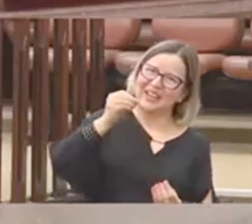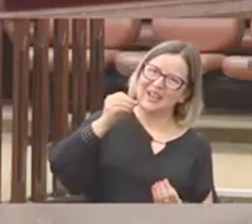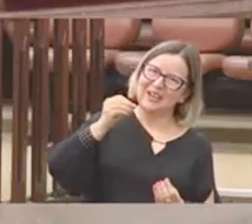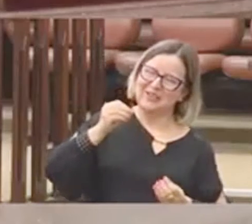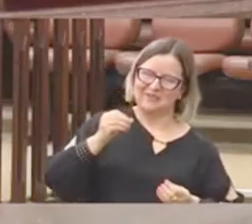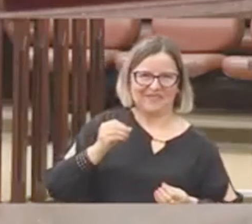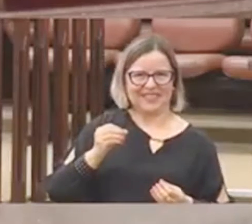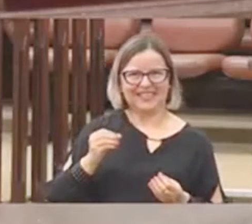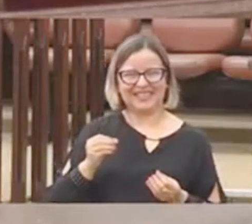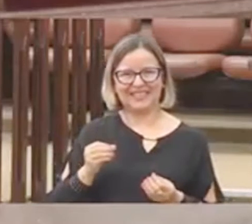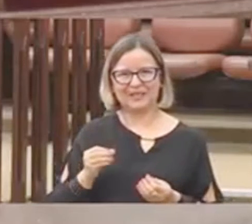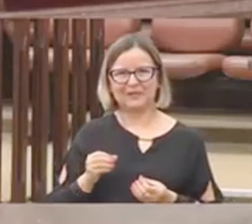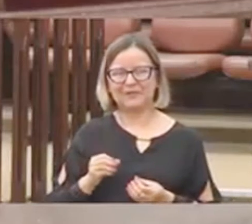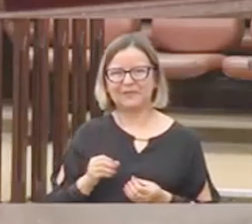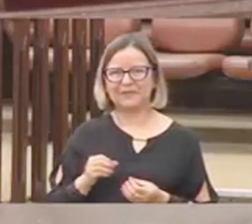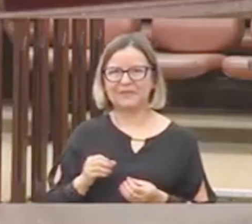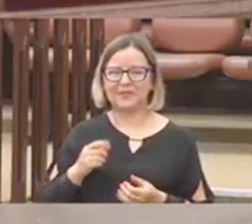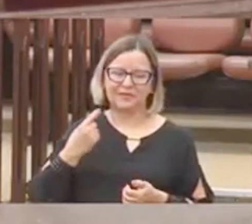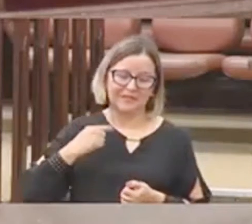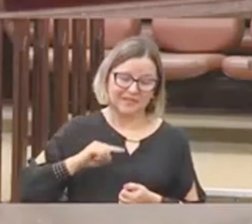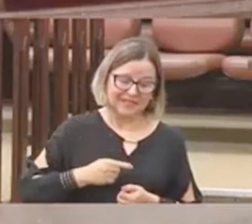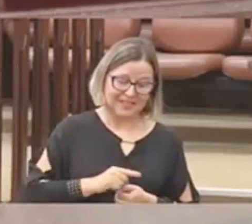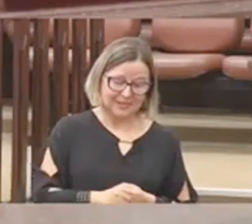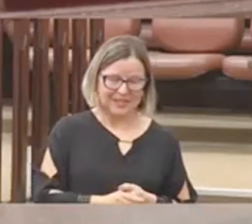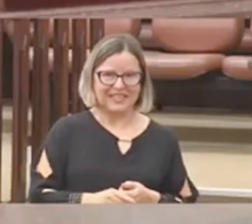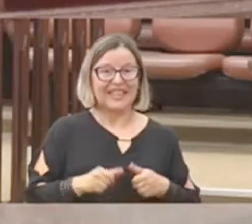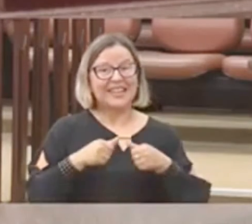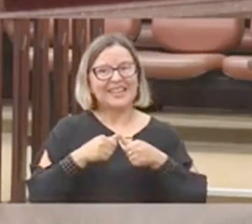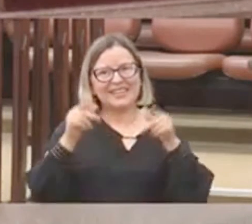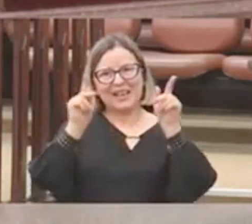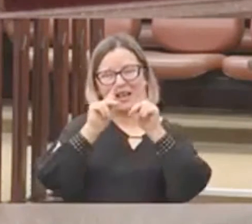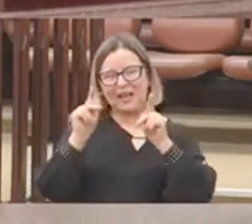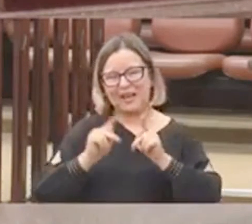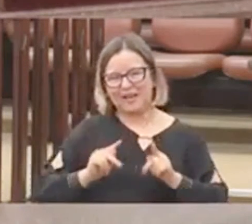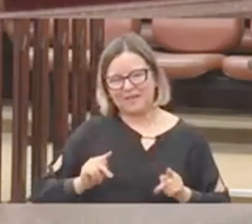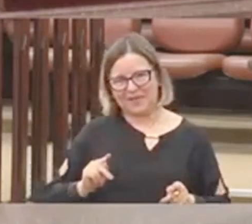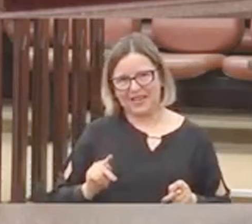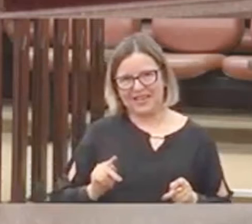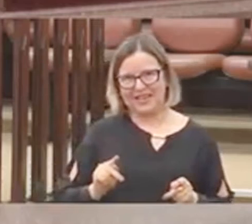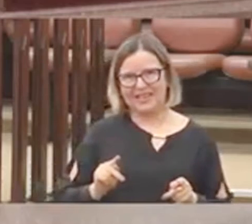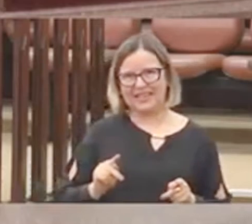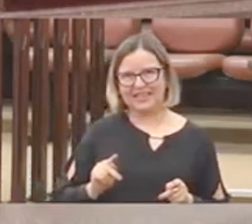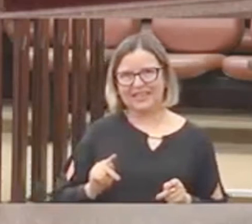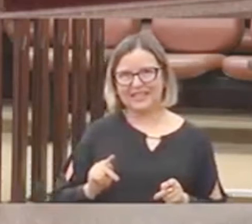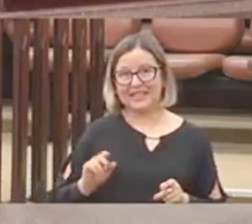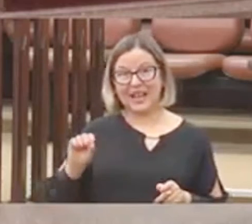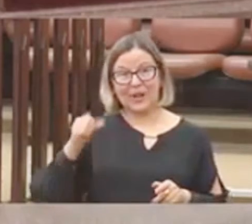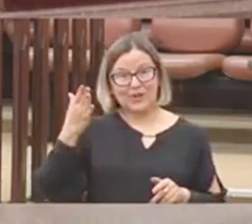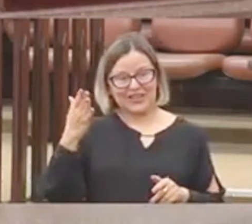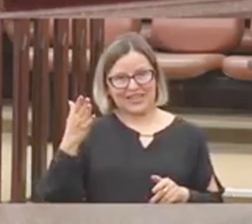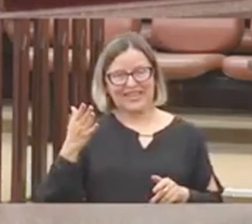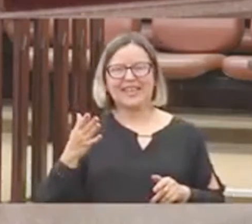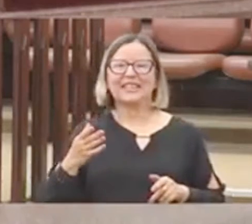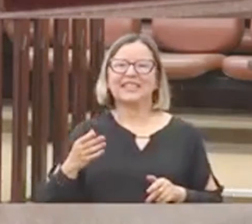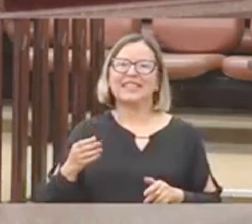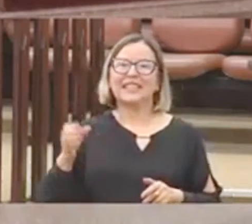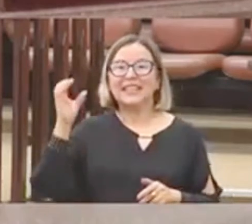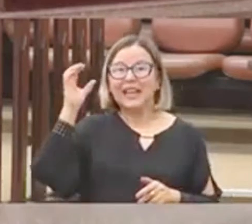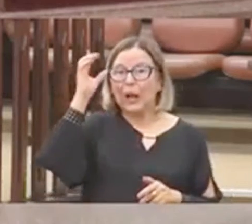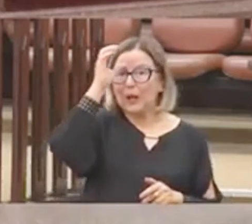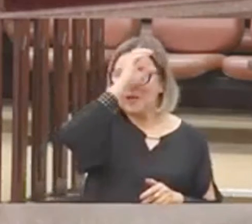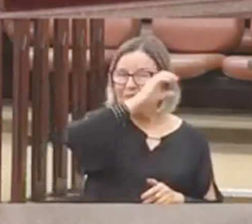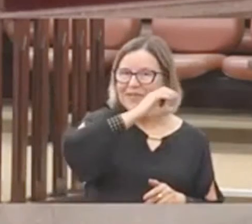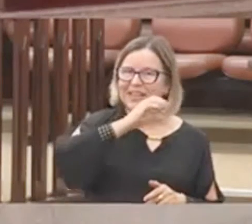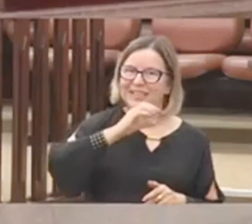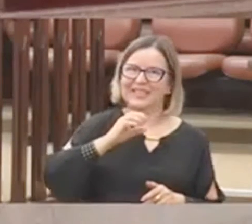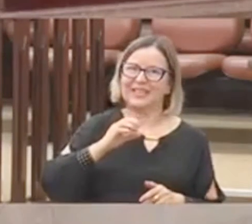mais profundas. Esta paz decorre diretamente da compreensão do que Jesus fez por você